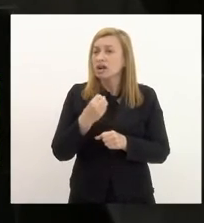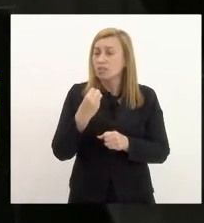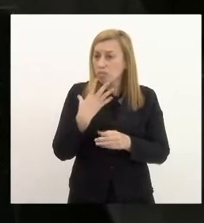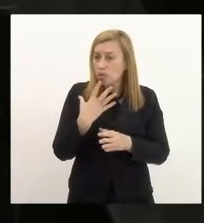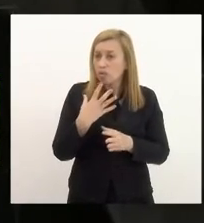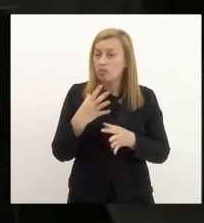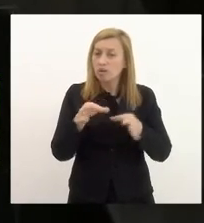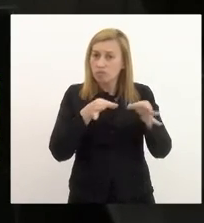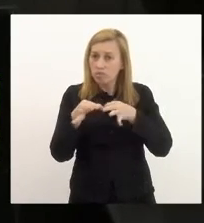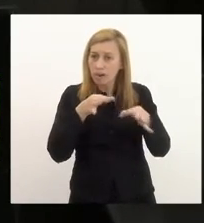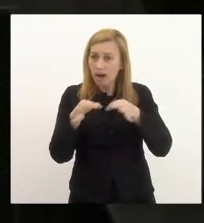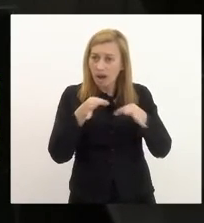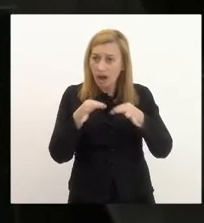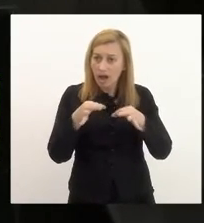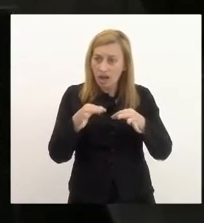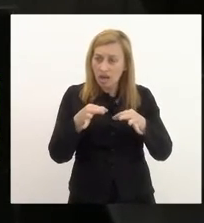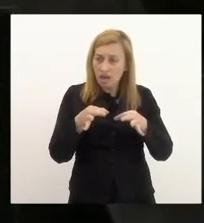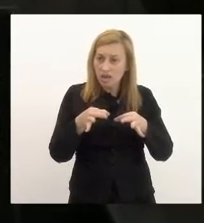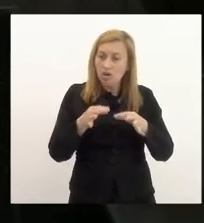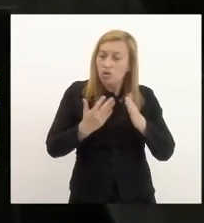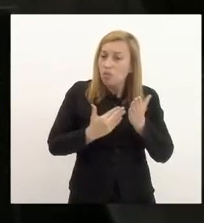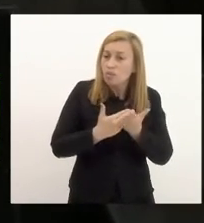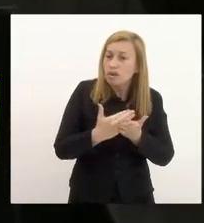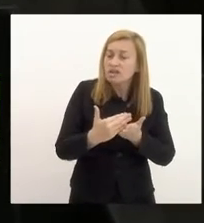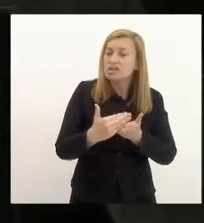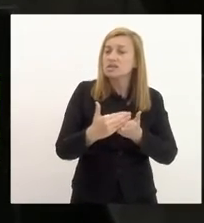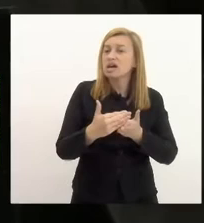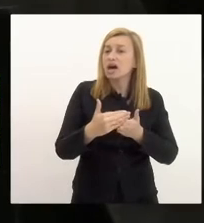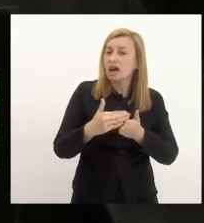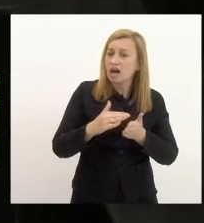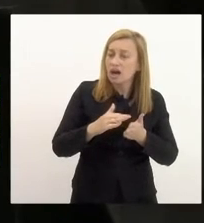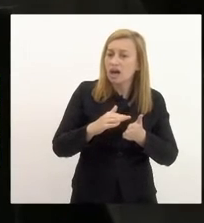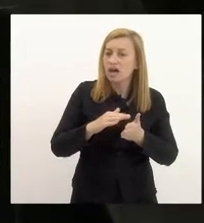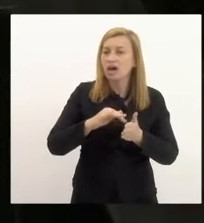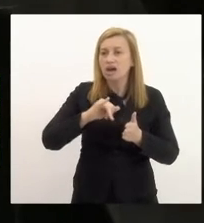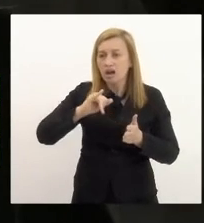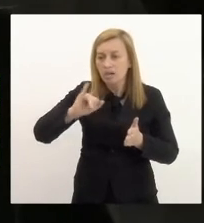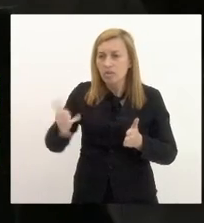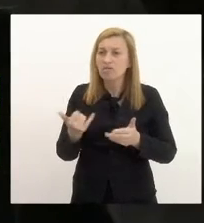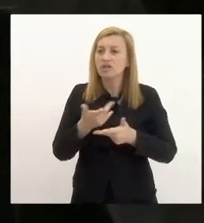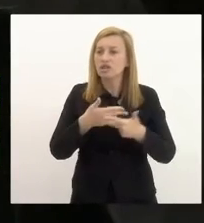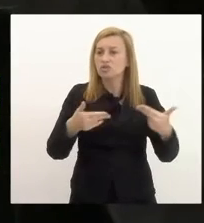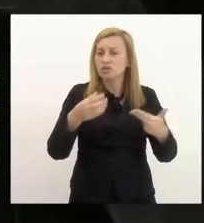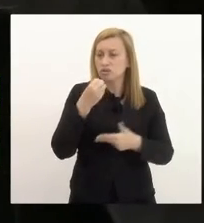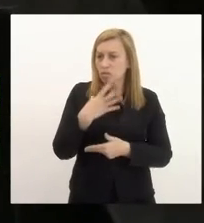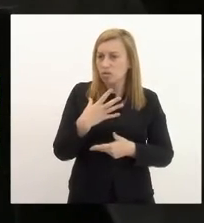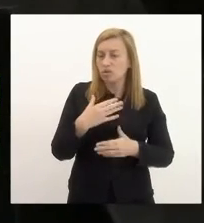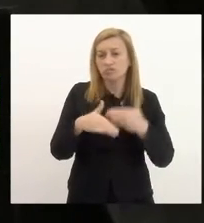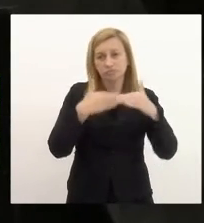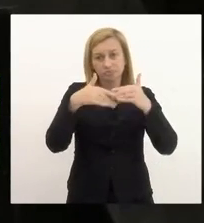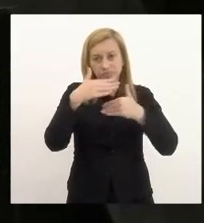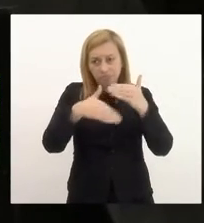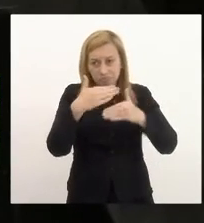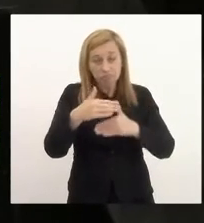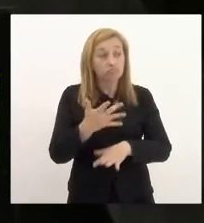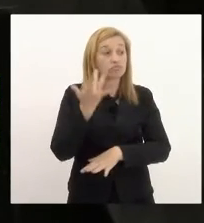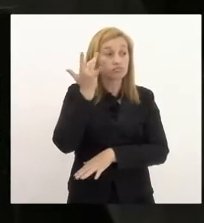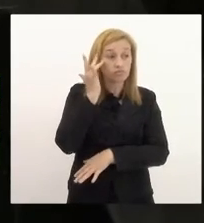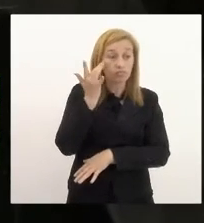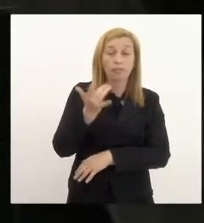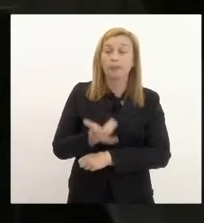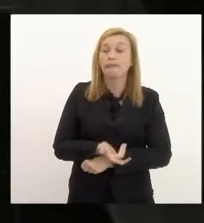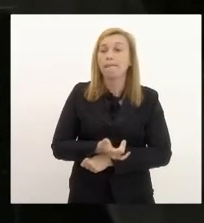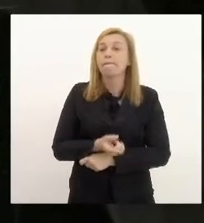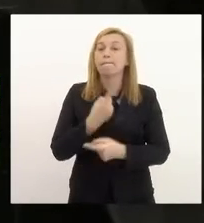estado e vamo lá implementar começar a tirar os proveitos não é coletivos dessa agenda de desenvolvimento é por isso que eu acho